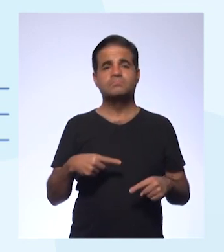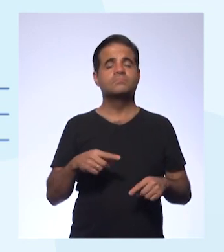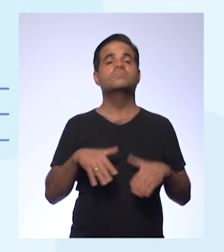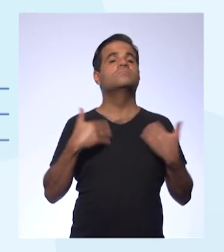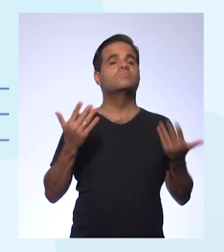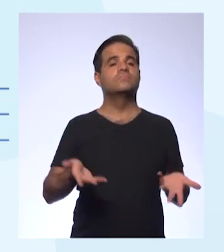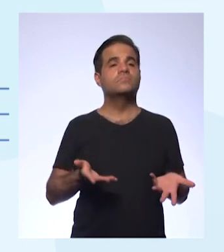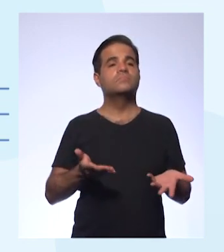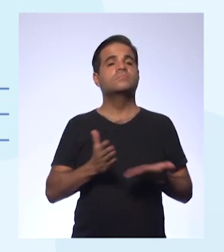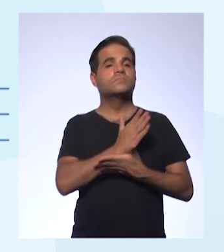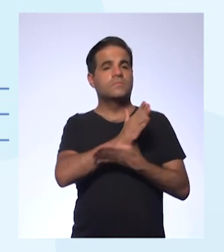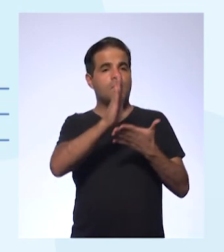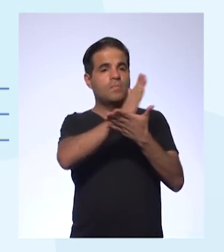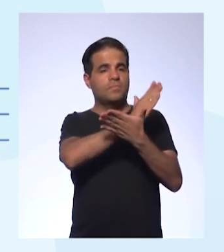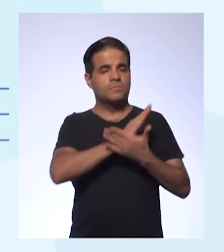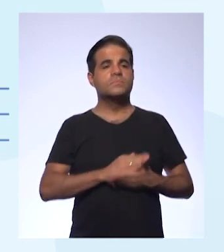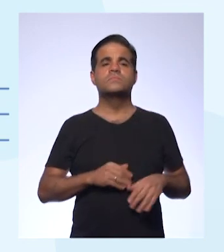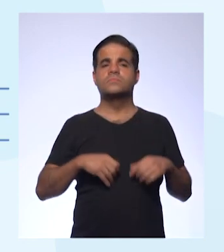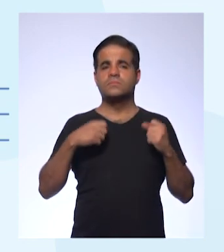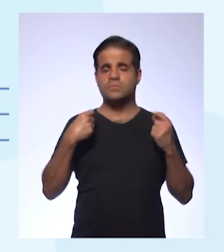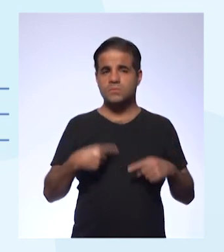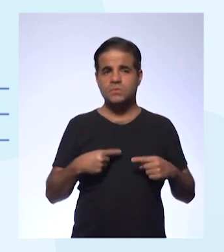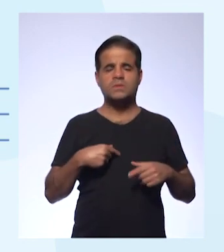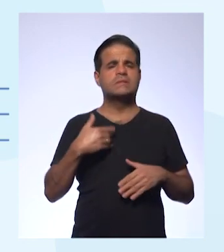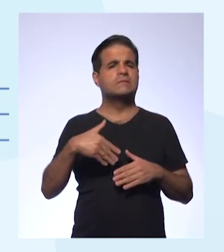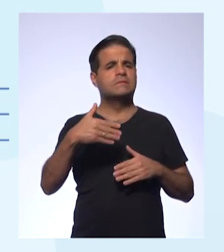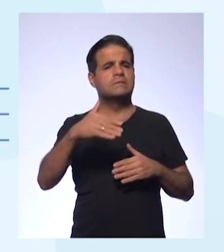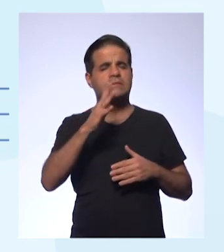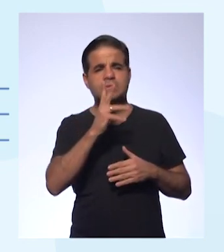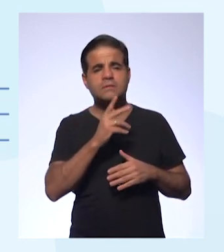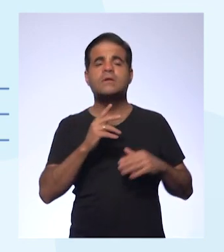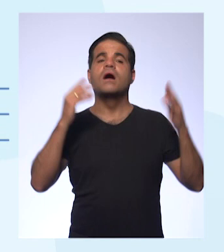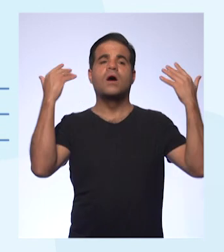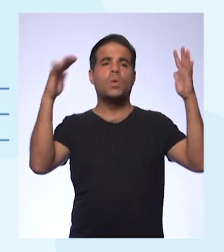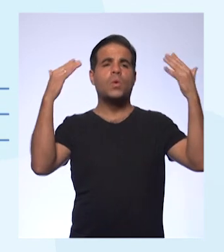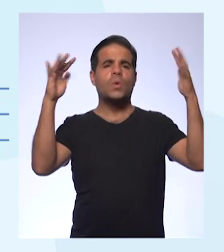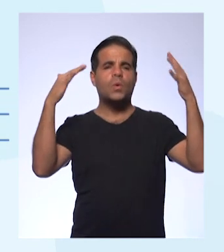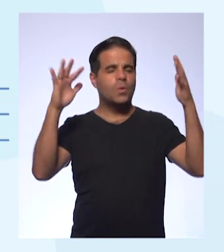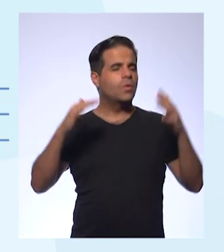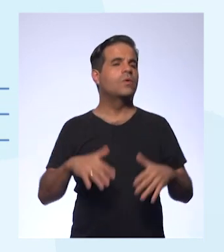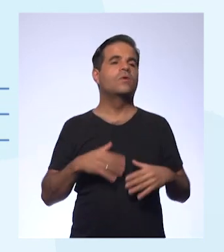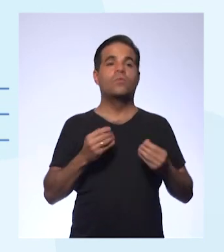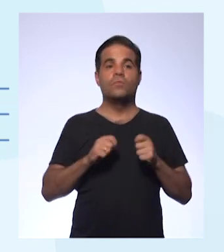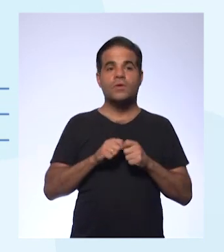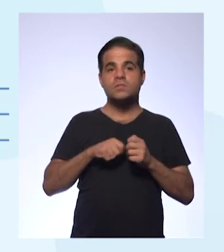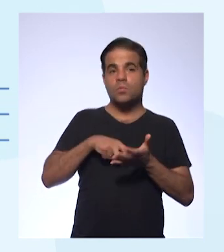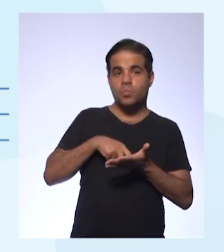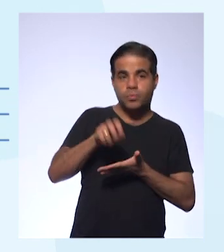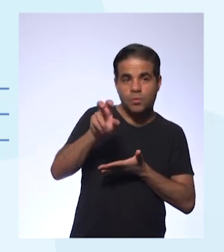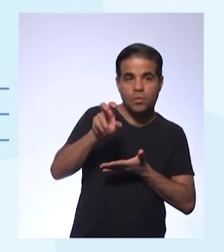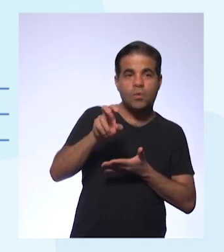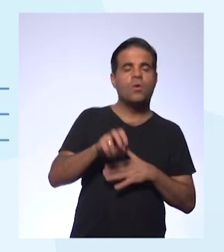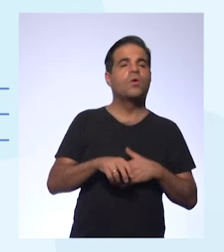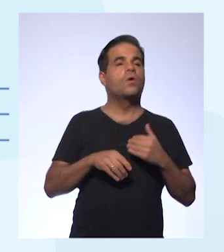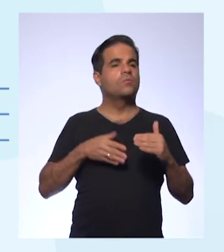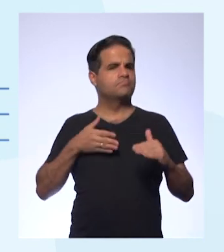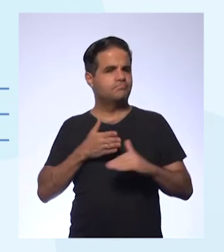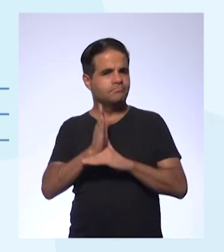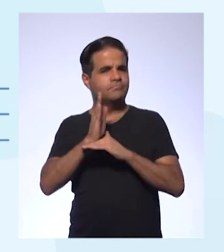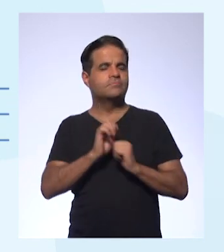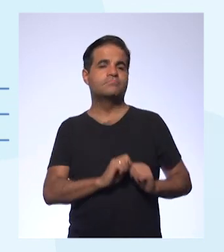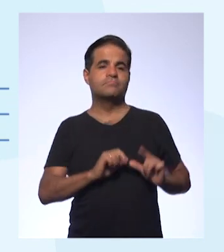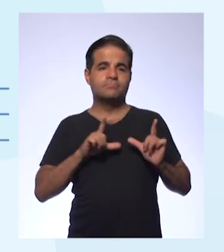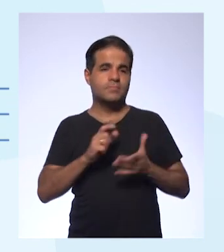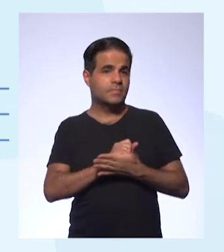tempo. Algumas jogadas lhe levariam a comemorar, como fazer um gol no futebol, passar de fase